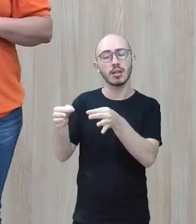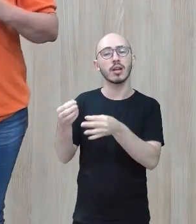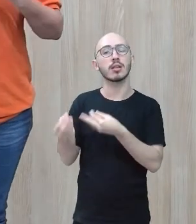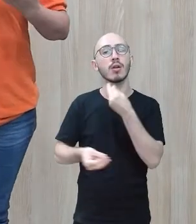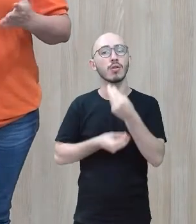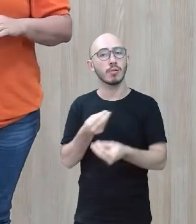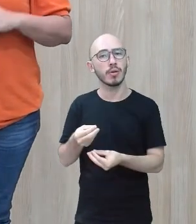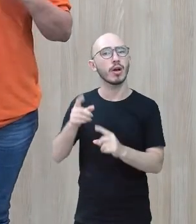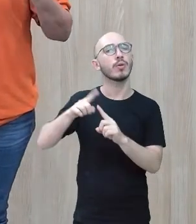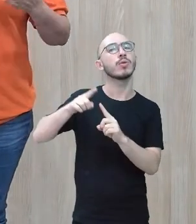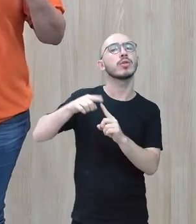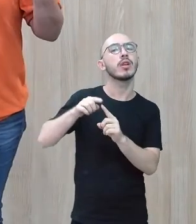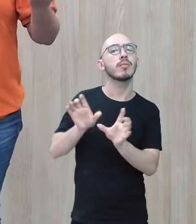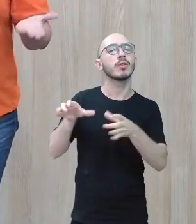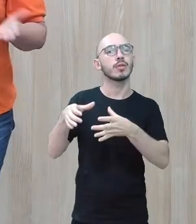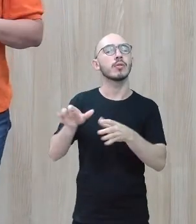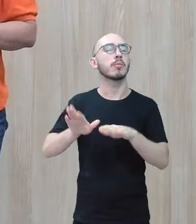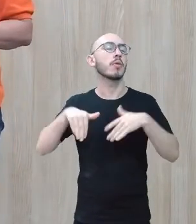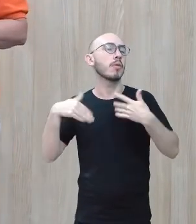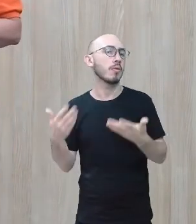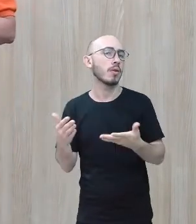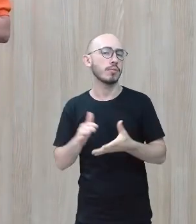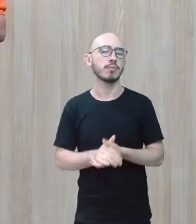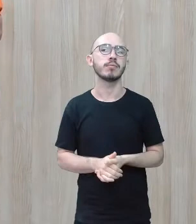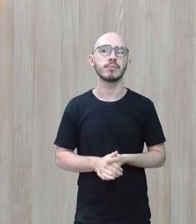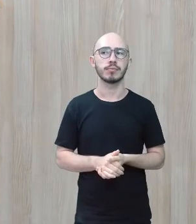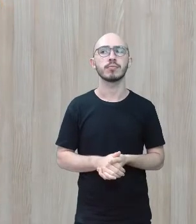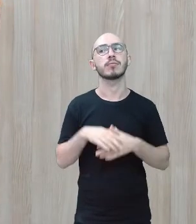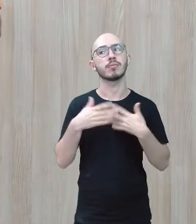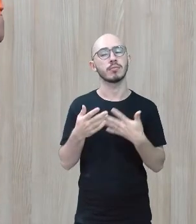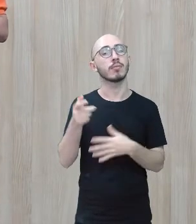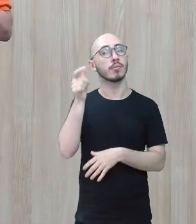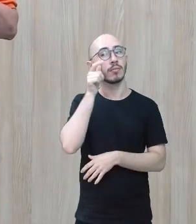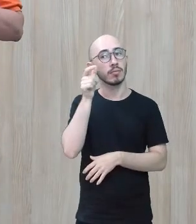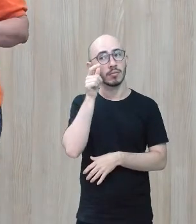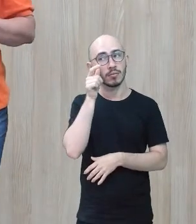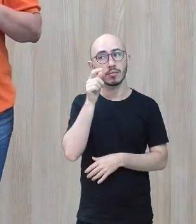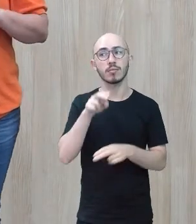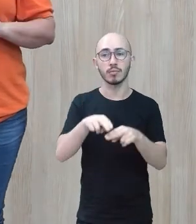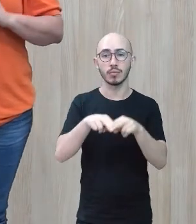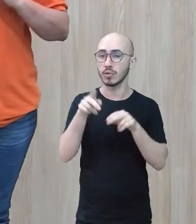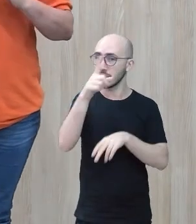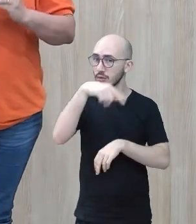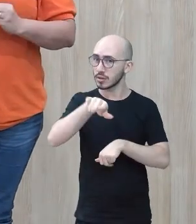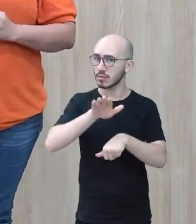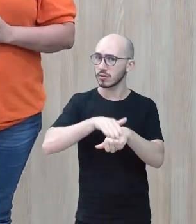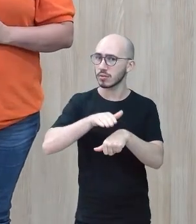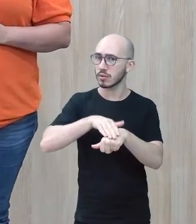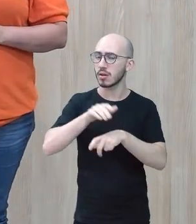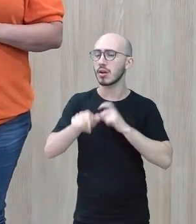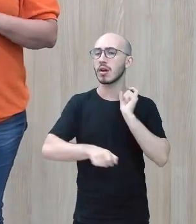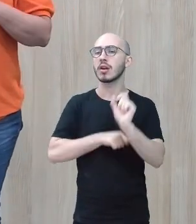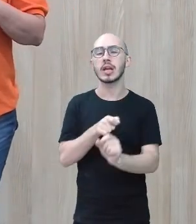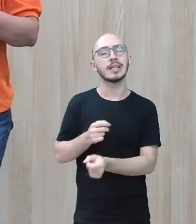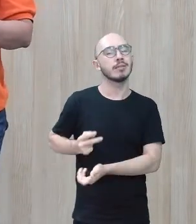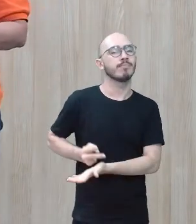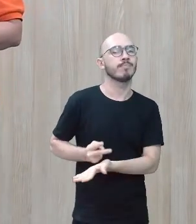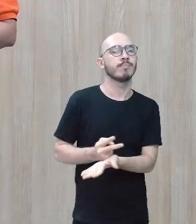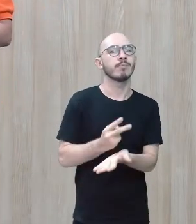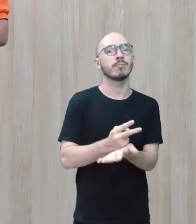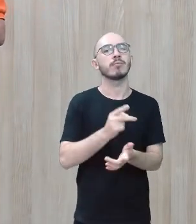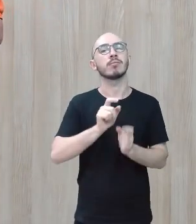E aí, que sujeito é esse simples composto? Então, é interessante porque você vai estar o tempo